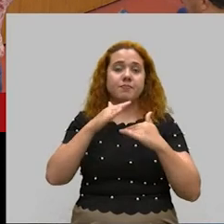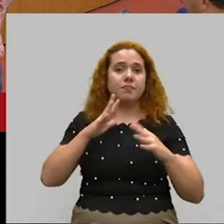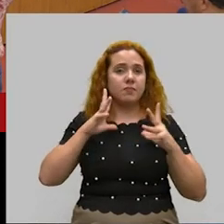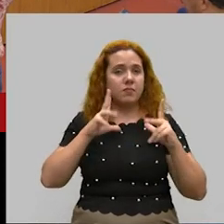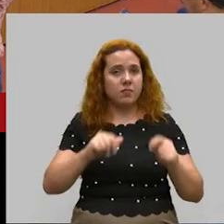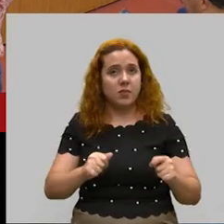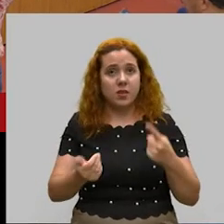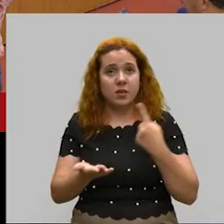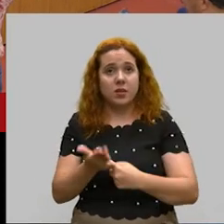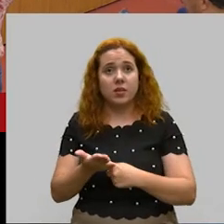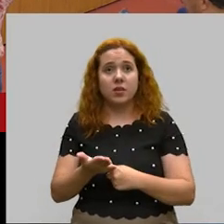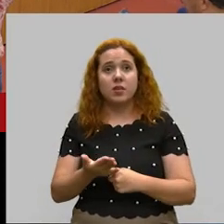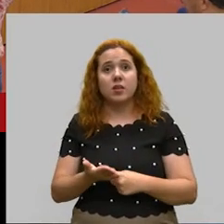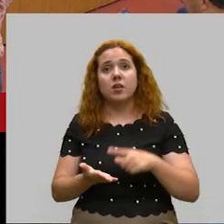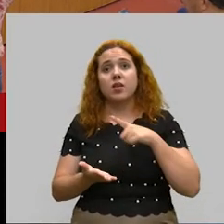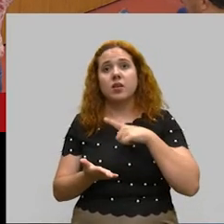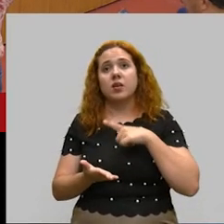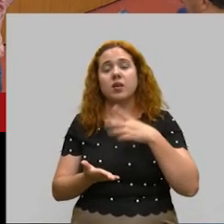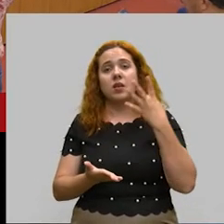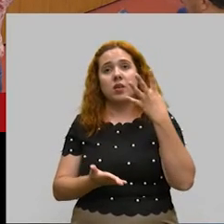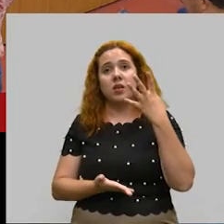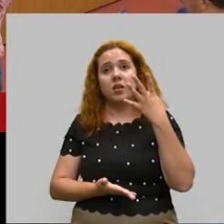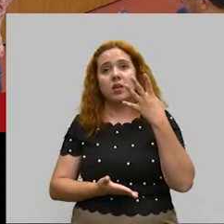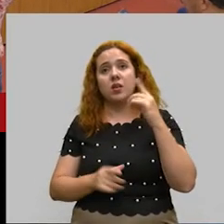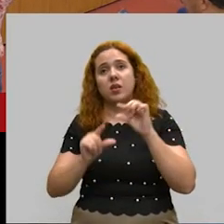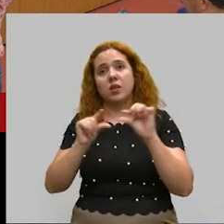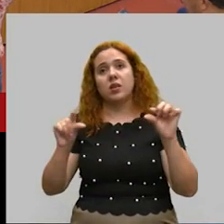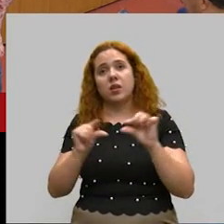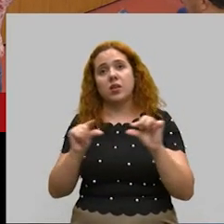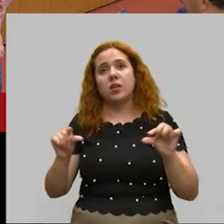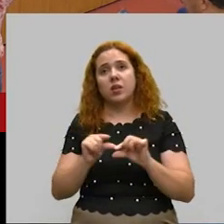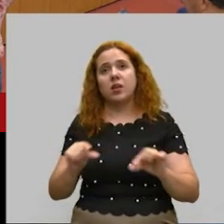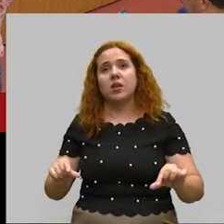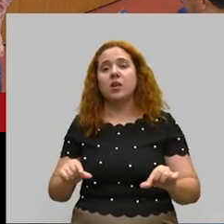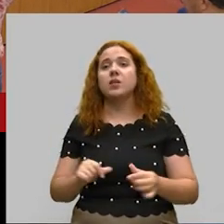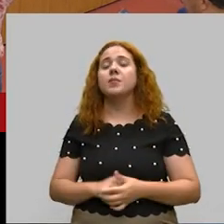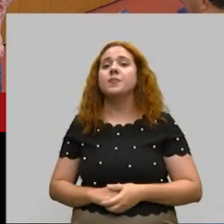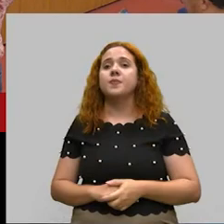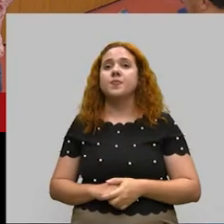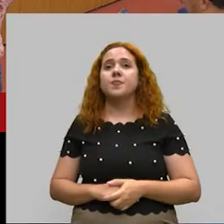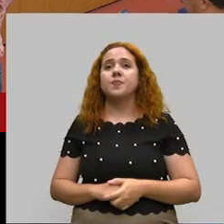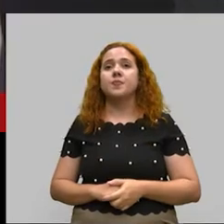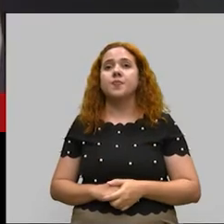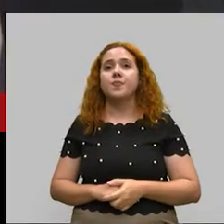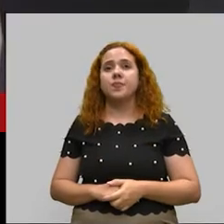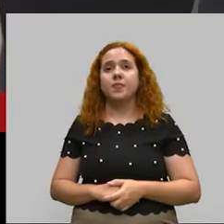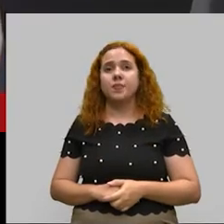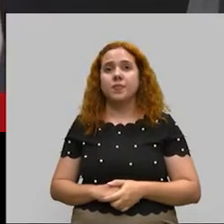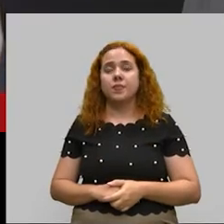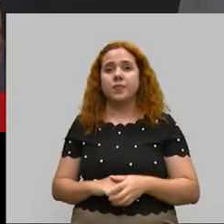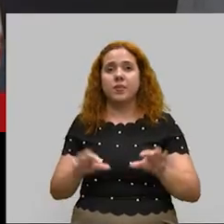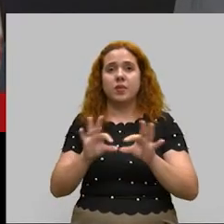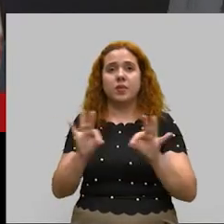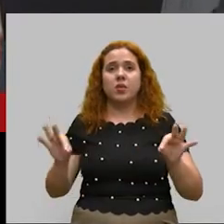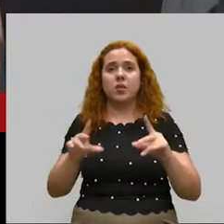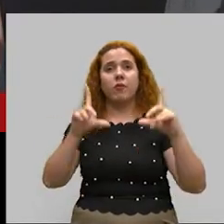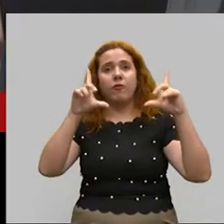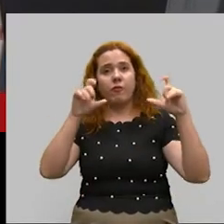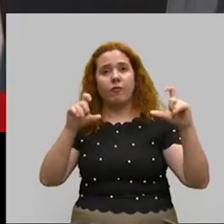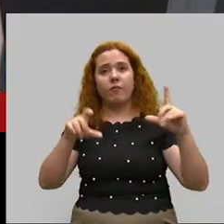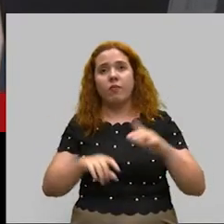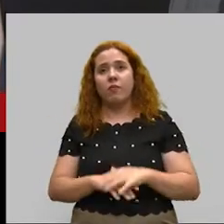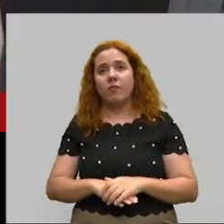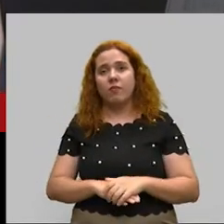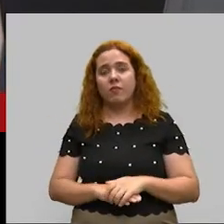combinar eu eu tenho que ler quatro linhas aqui e assim que a gente encerra quando a gente encerrar nossa foto